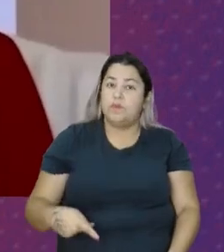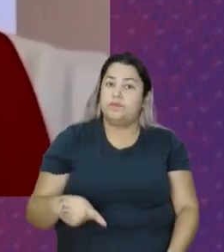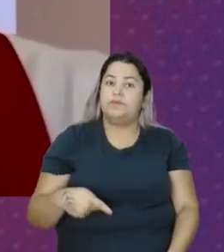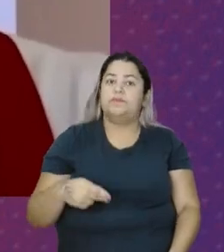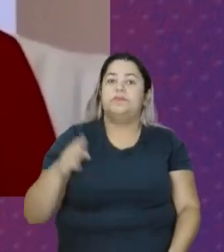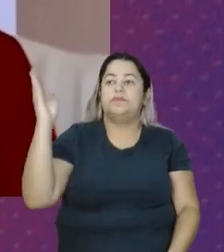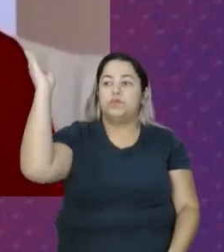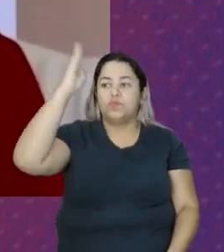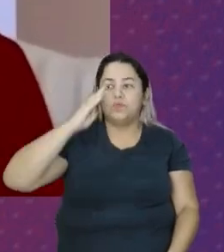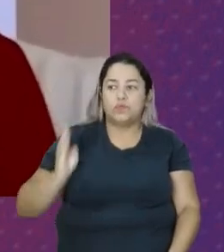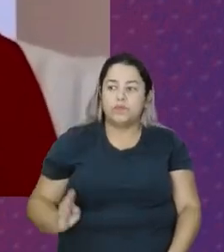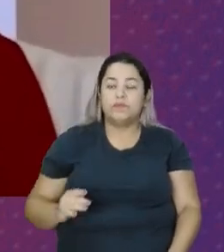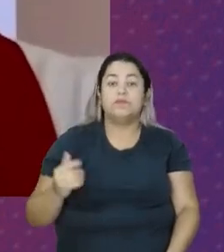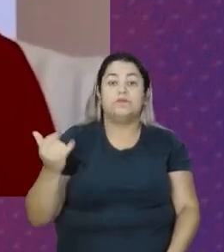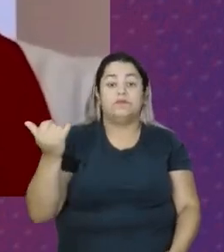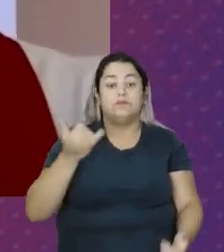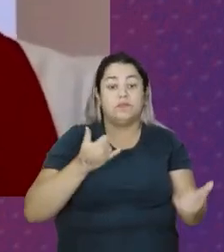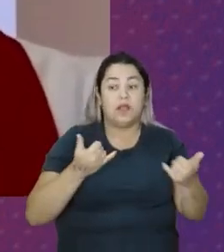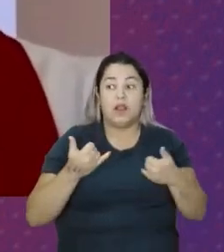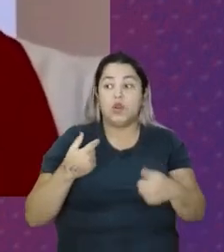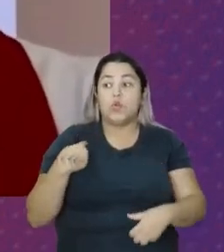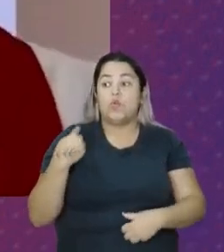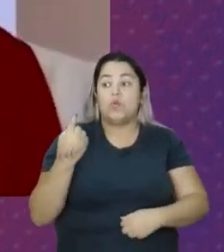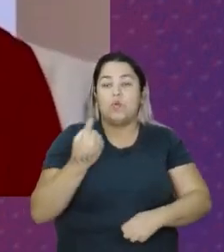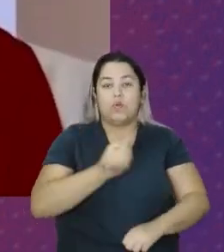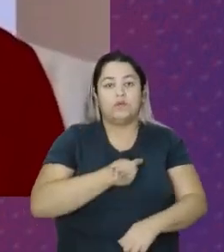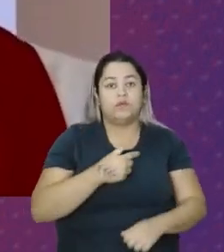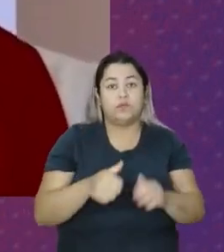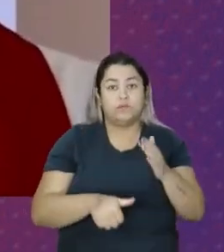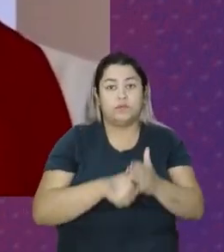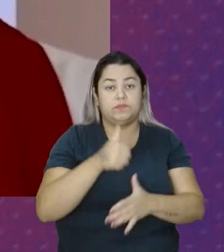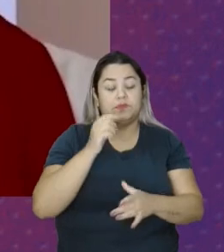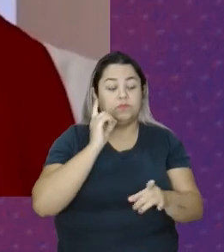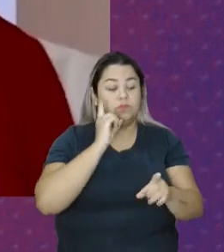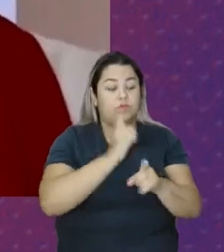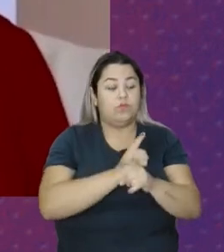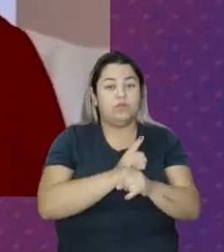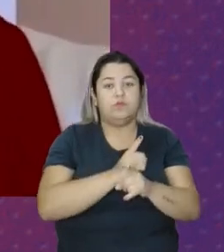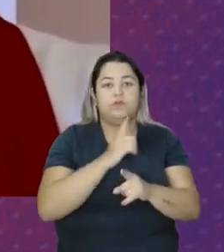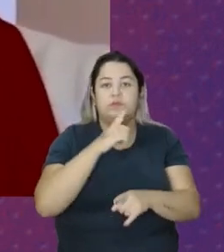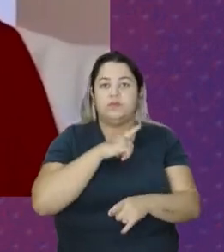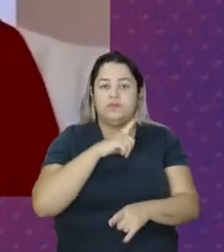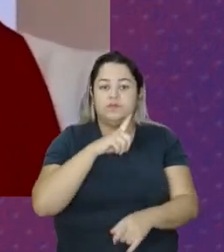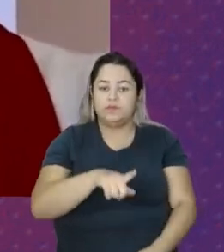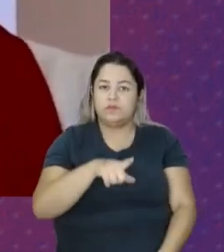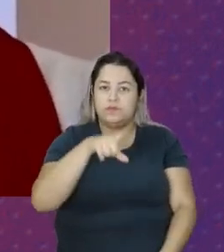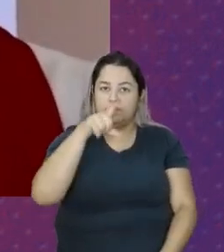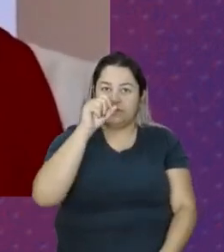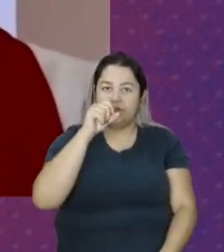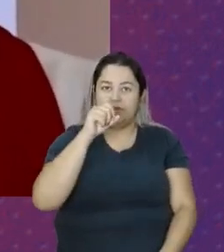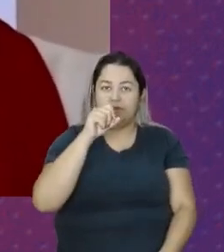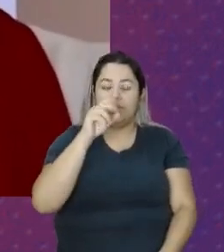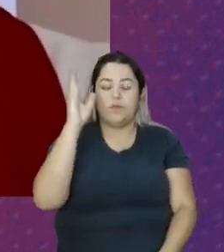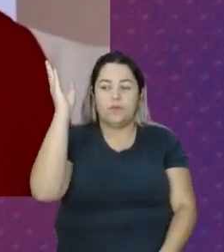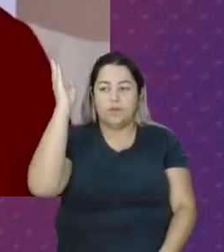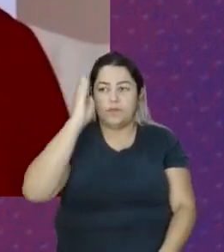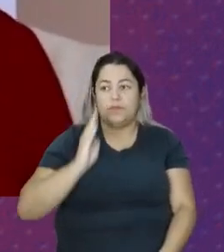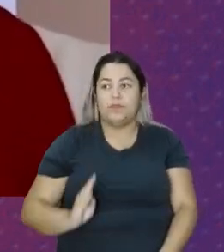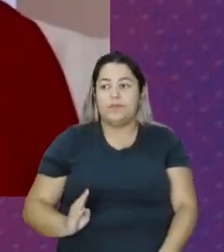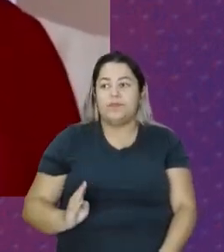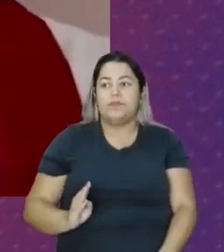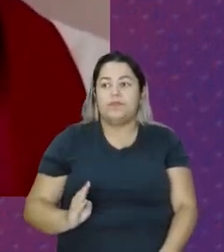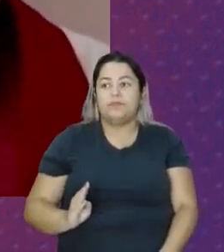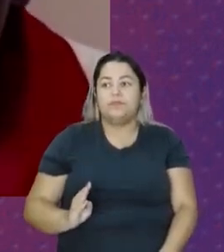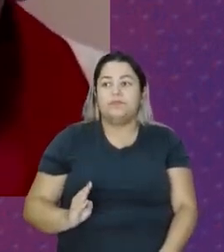República e disse para nós, no primeiro encontro que ele teve depois de ser eleito com o povo brasileiro, ele disse